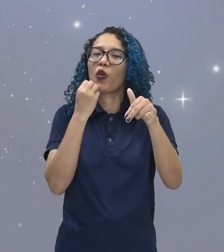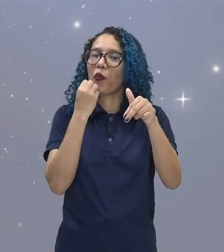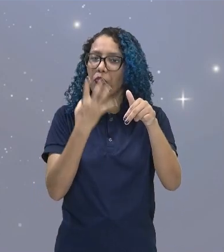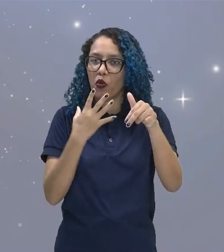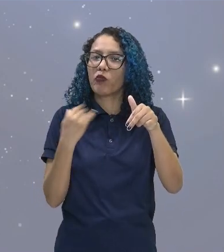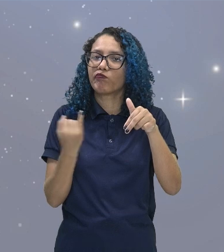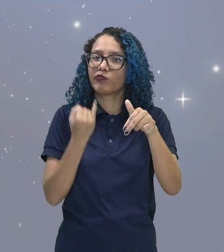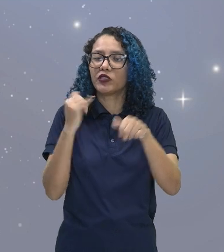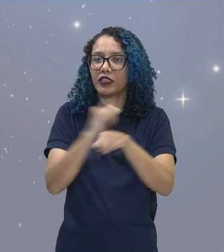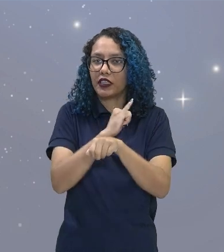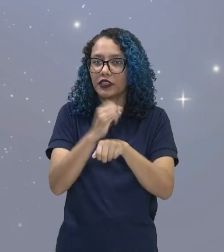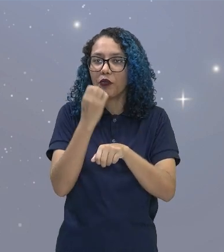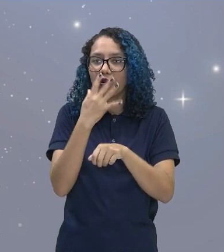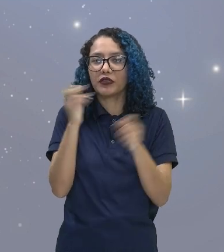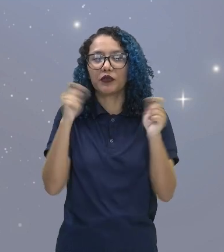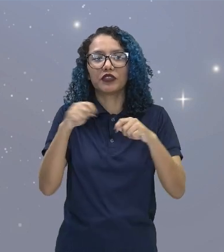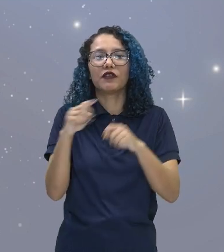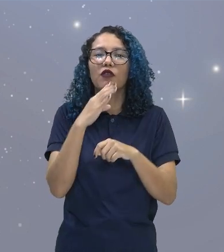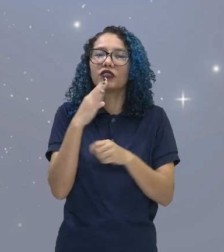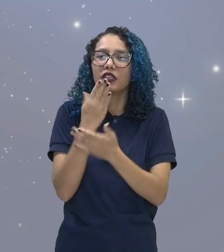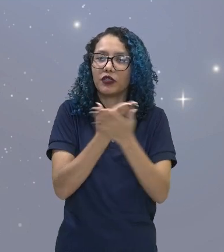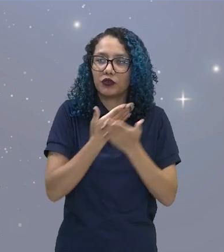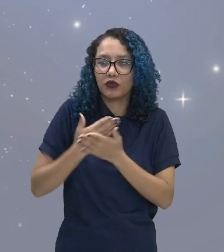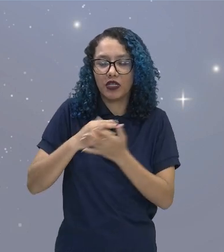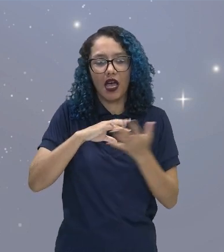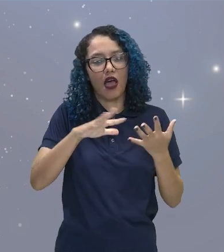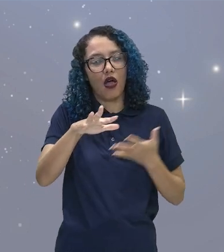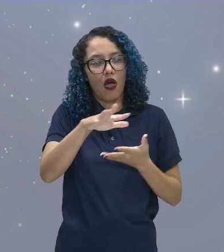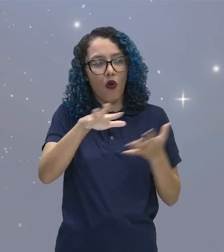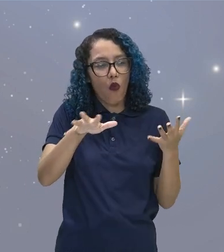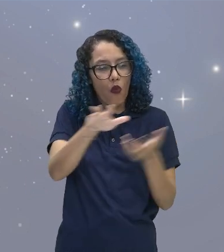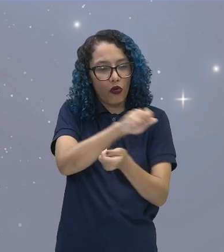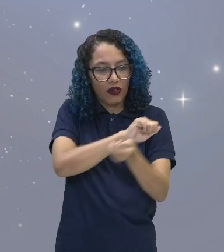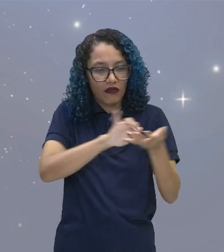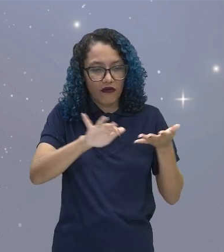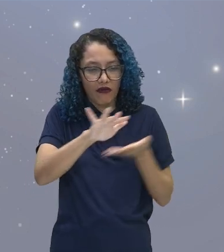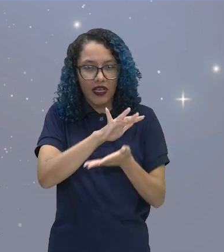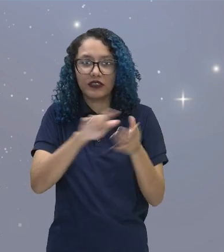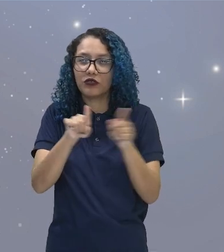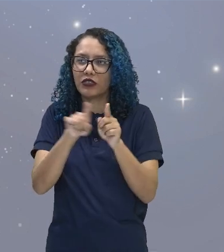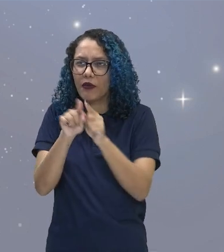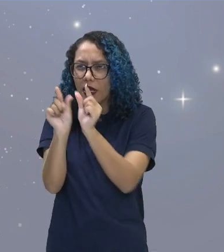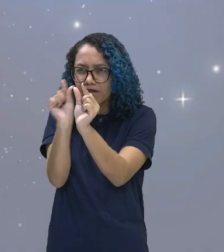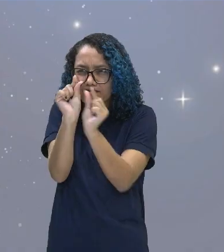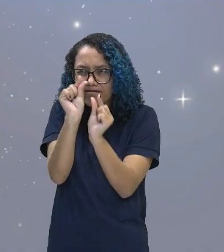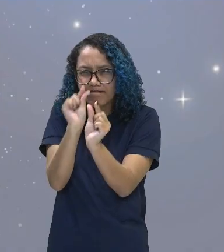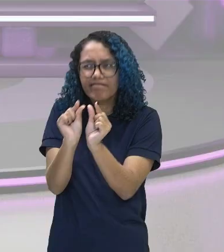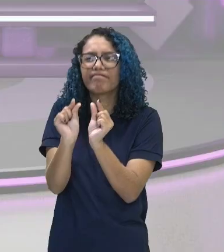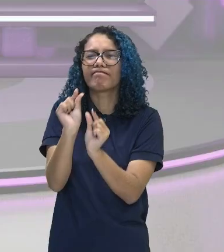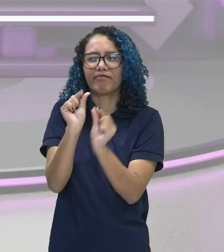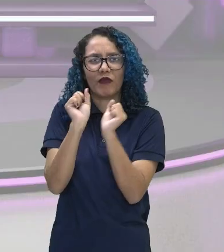permite explorar o universo, desde as maiores galáxias até as menores partículas.